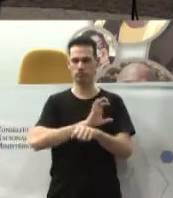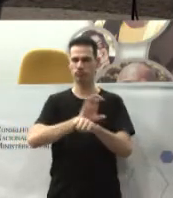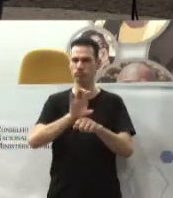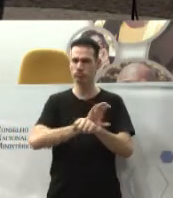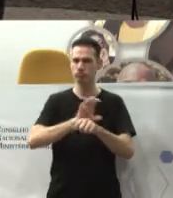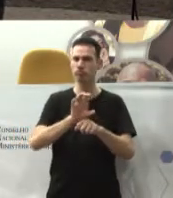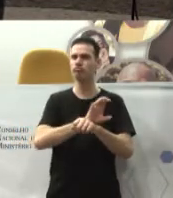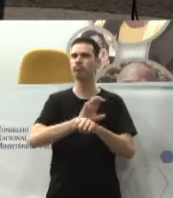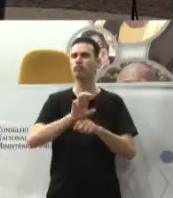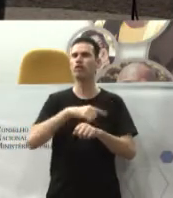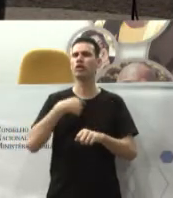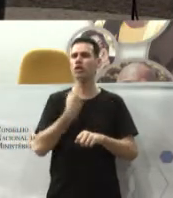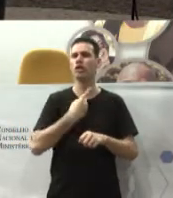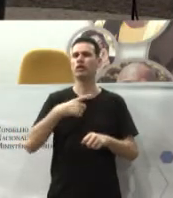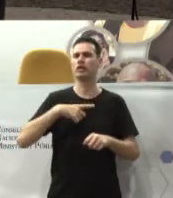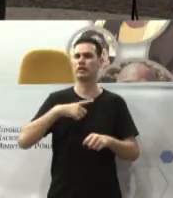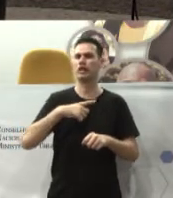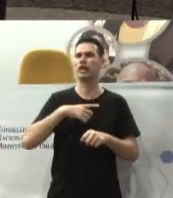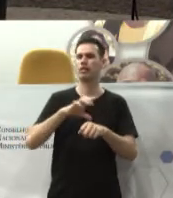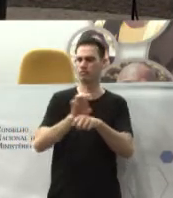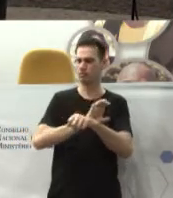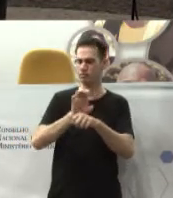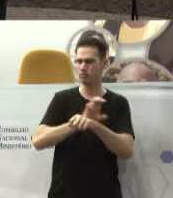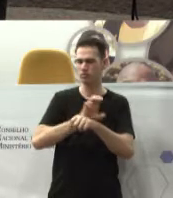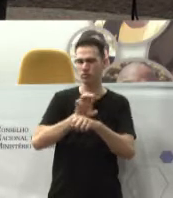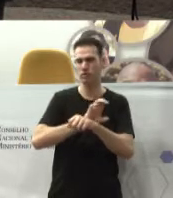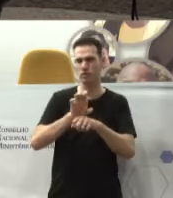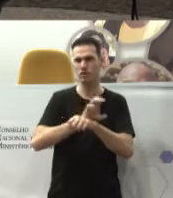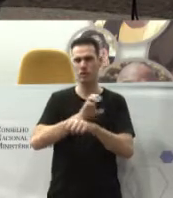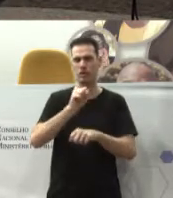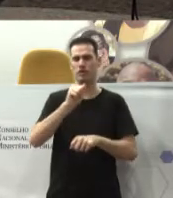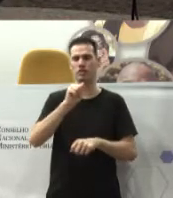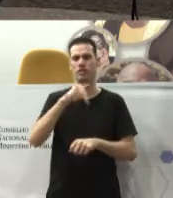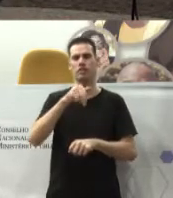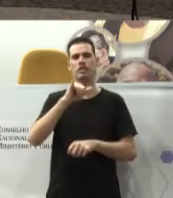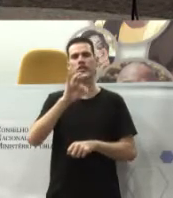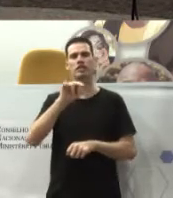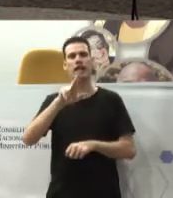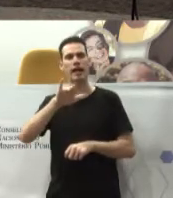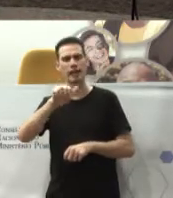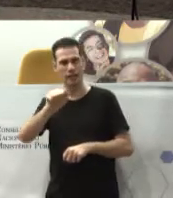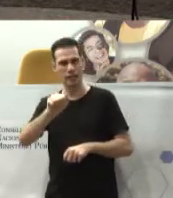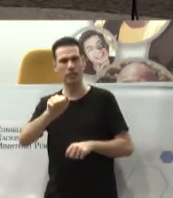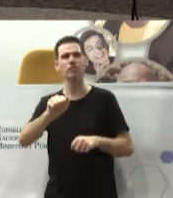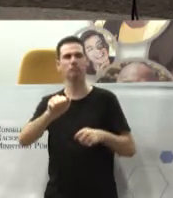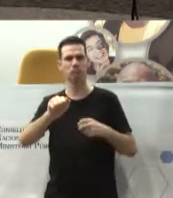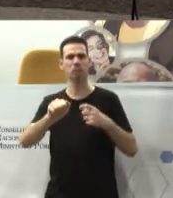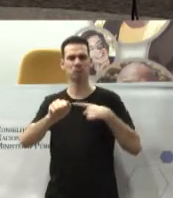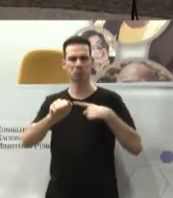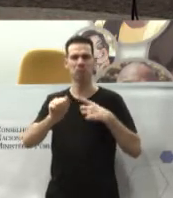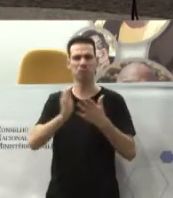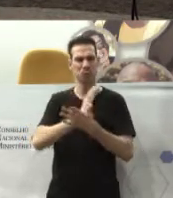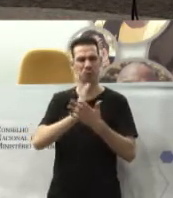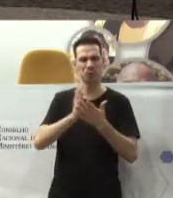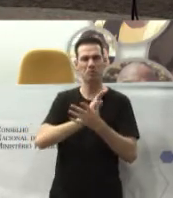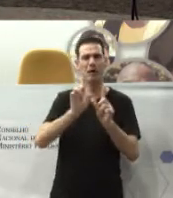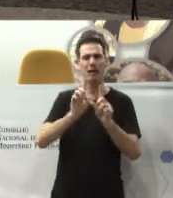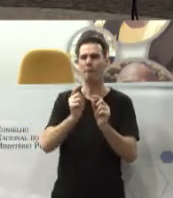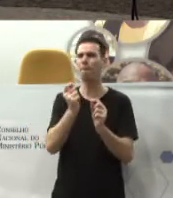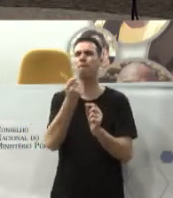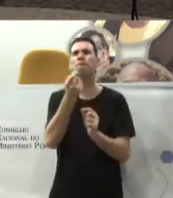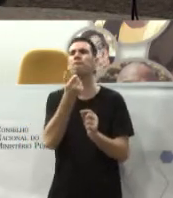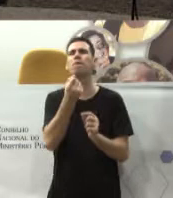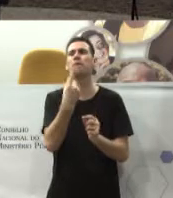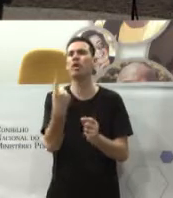as iniciativas que temos de formação em direito sanitário no Ministério Público são elogiáveis, mas ainda são muito reduzidas em número.